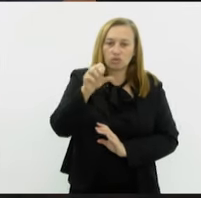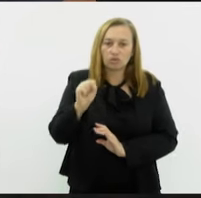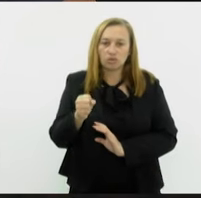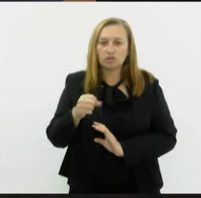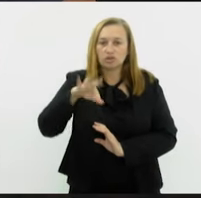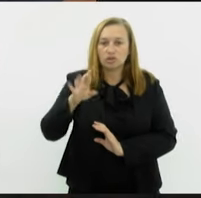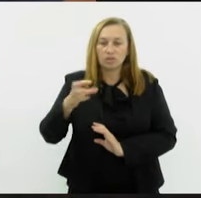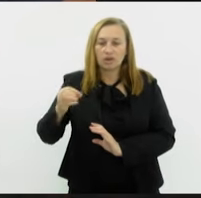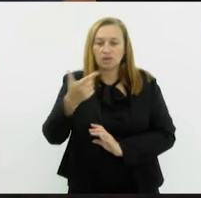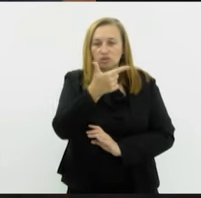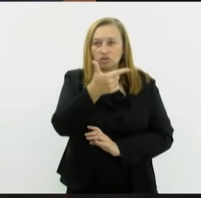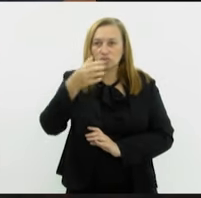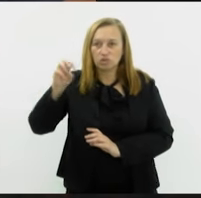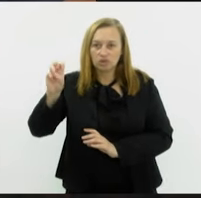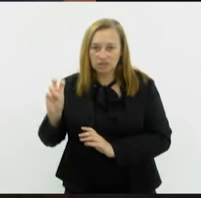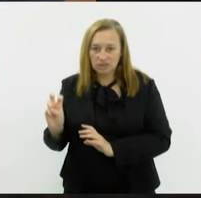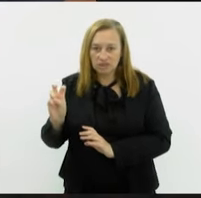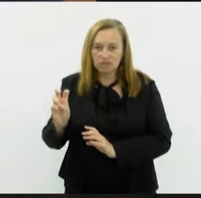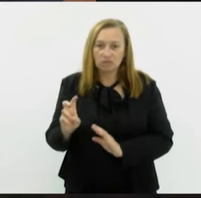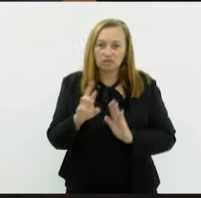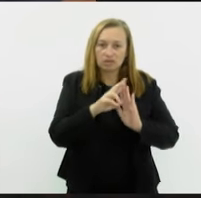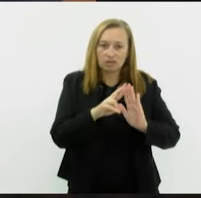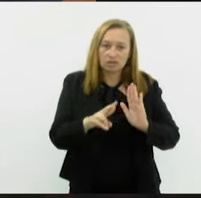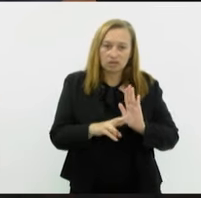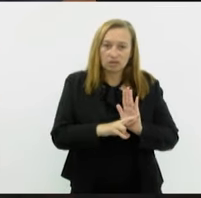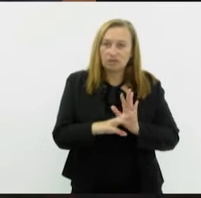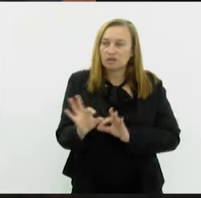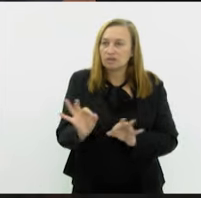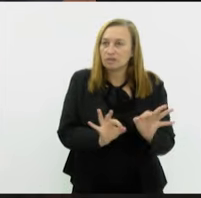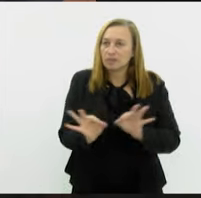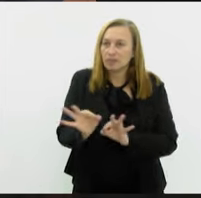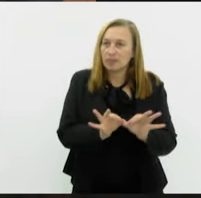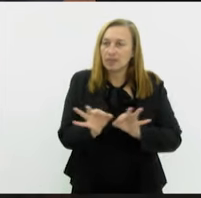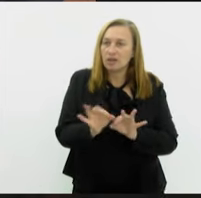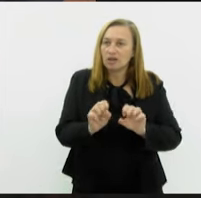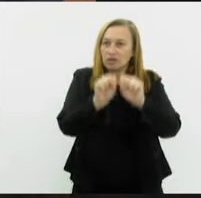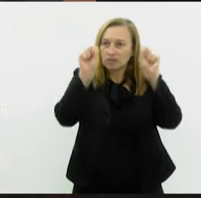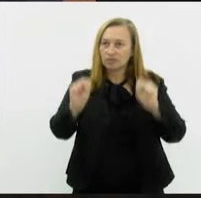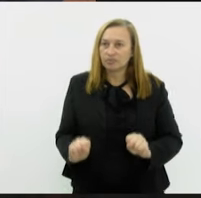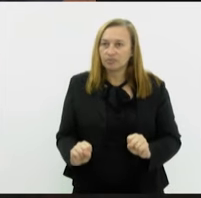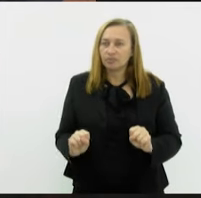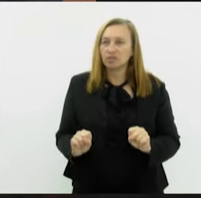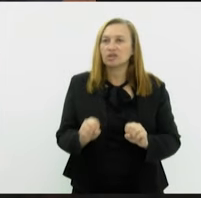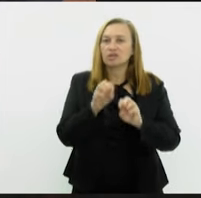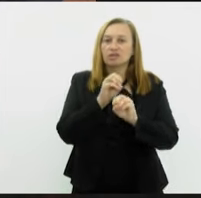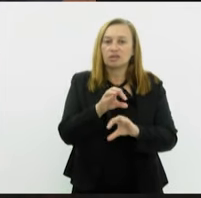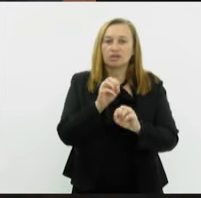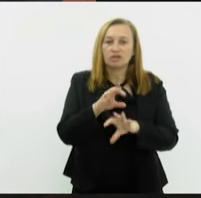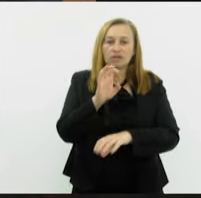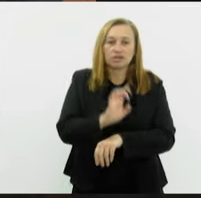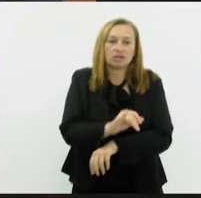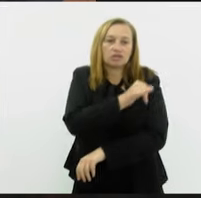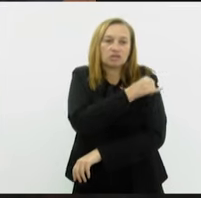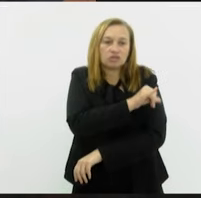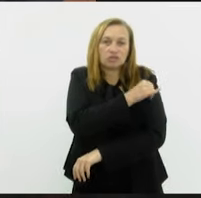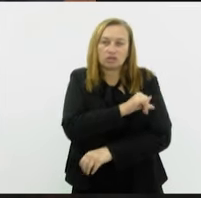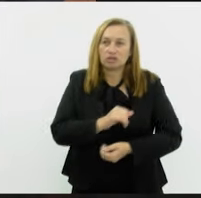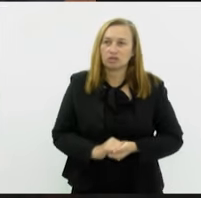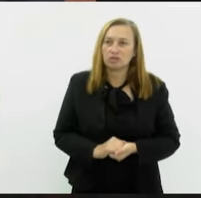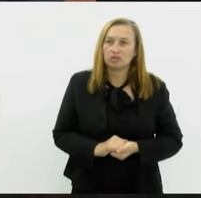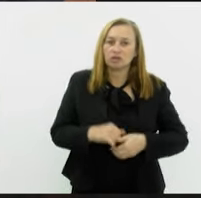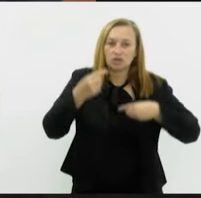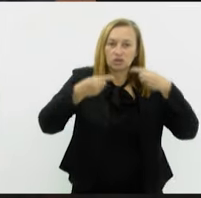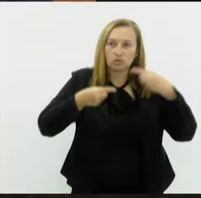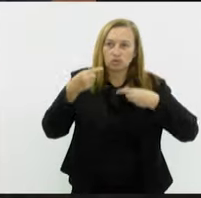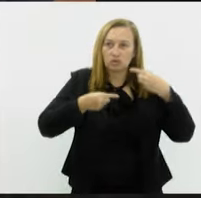que estabelece as diretrizes para a organização do sistema de ensino no estado do Rio de Janeiro. Em